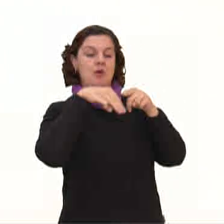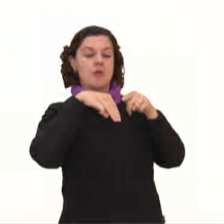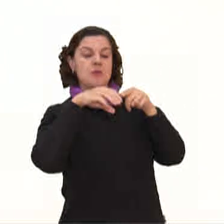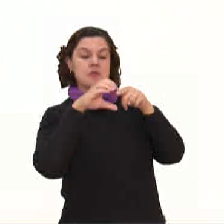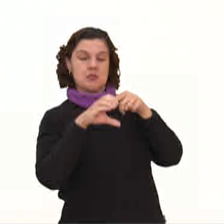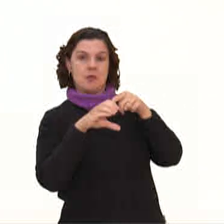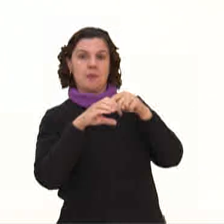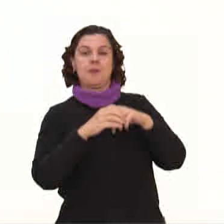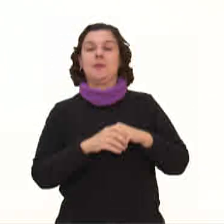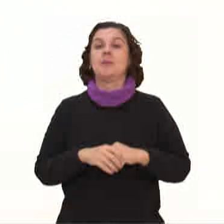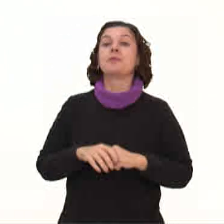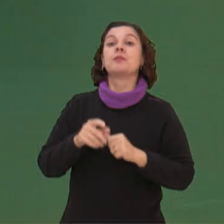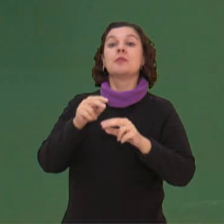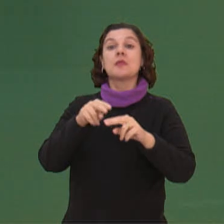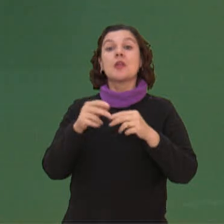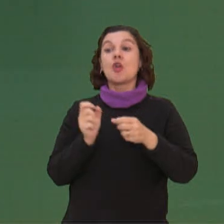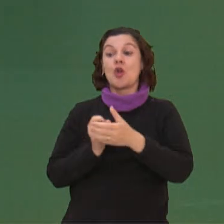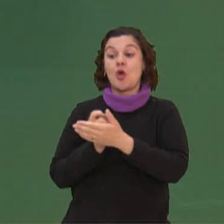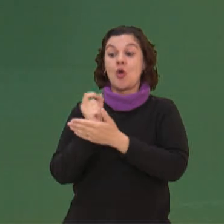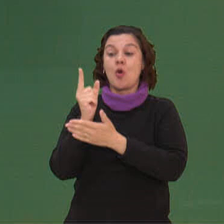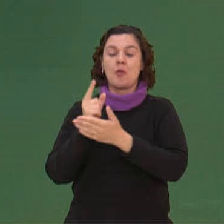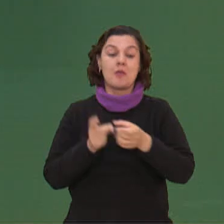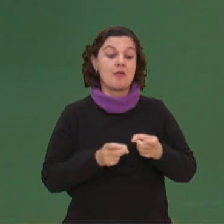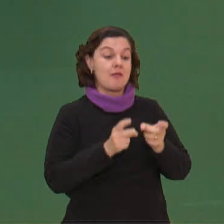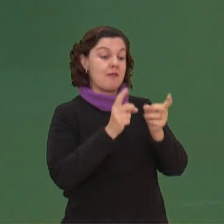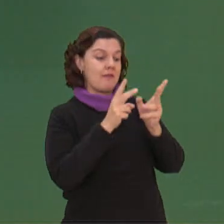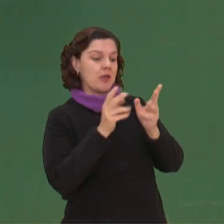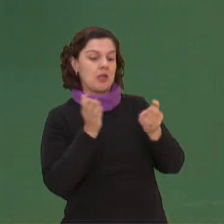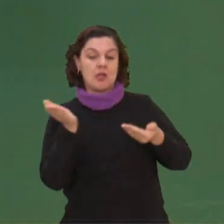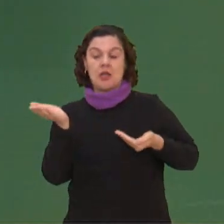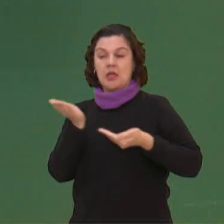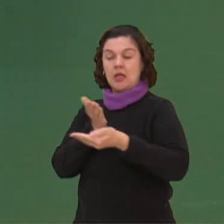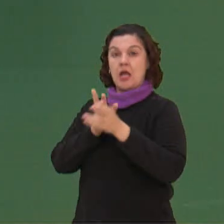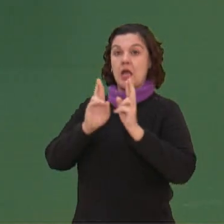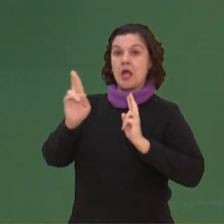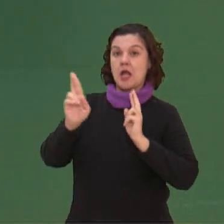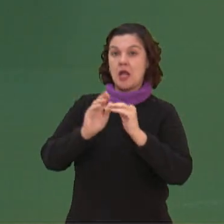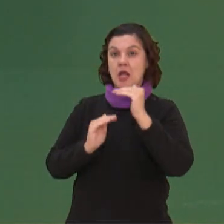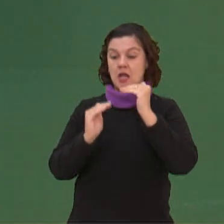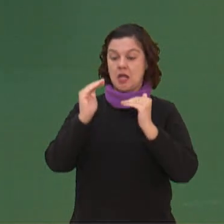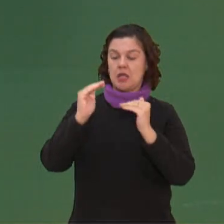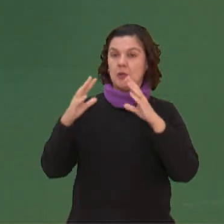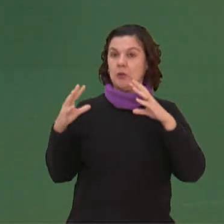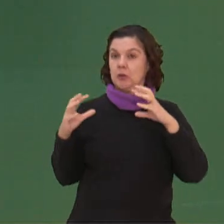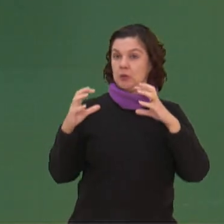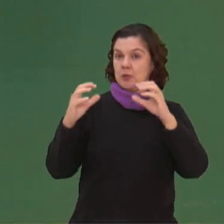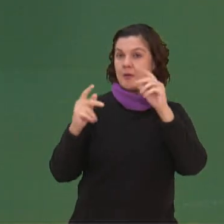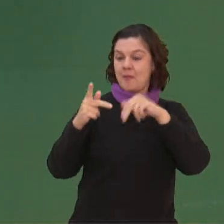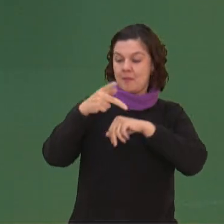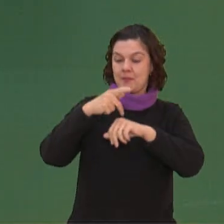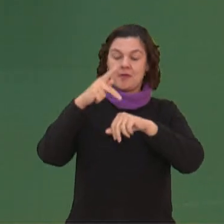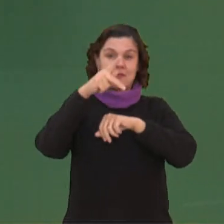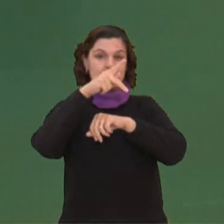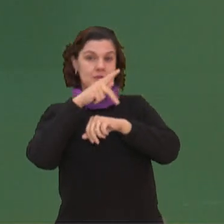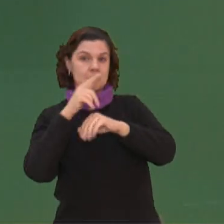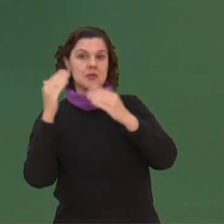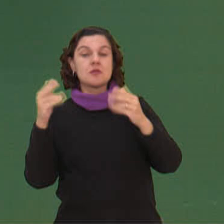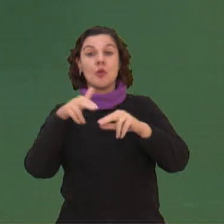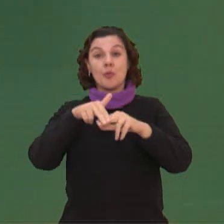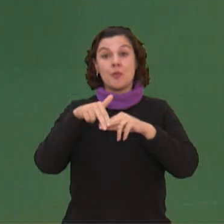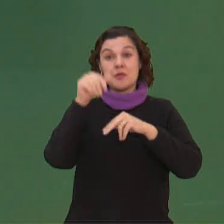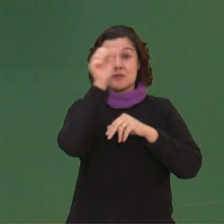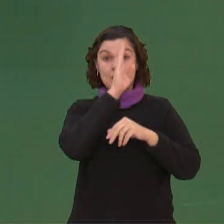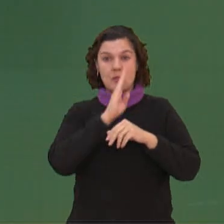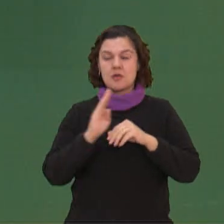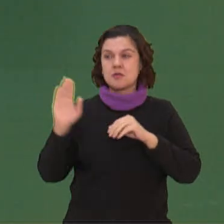do Comércio. Entre a compra e a venda, ela regula os conflitos que existem entre os países, por isso que o Brasil